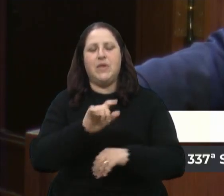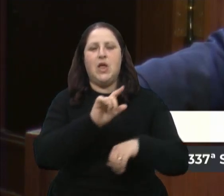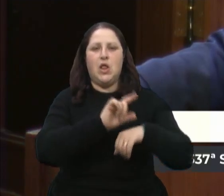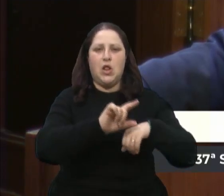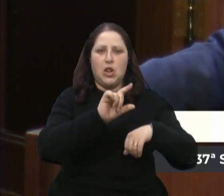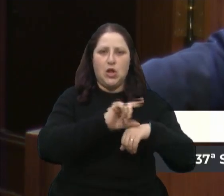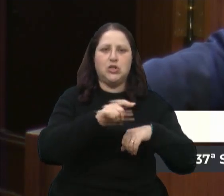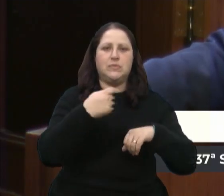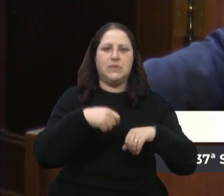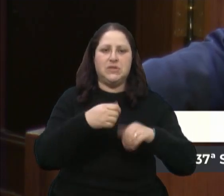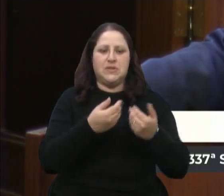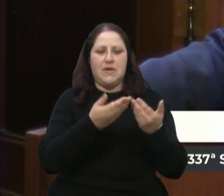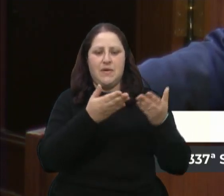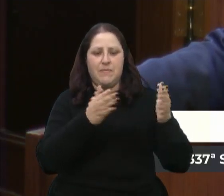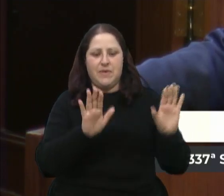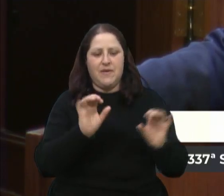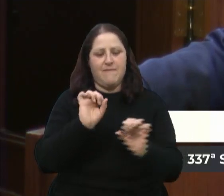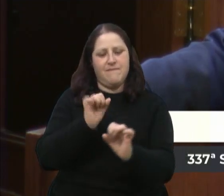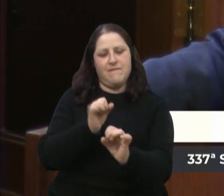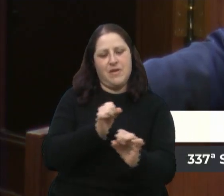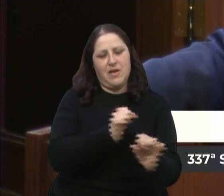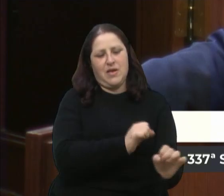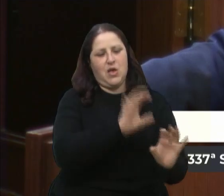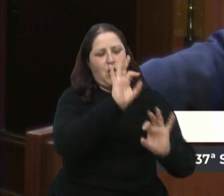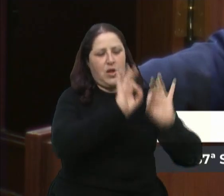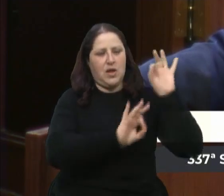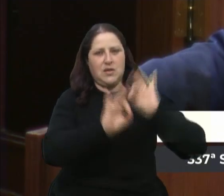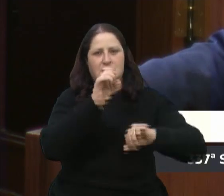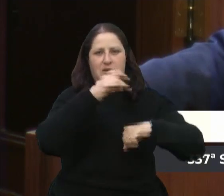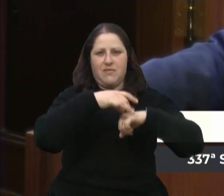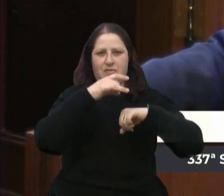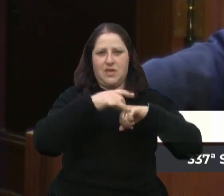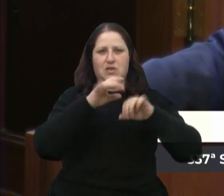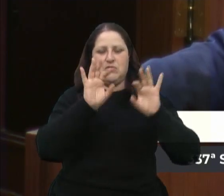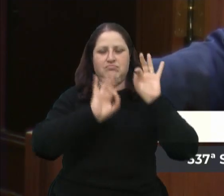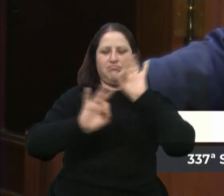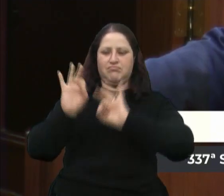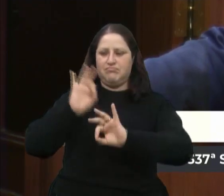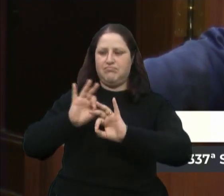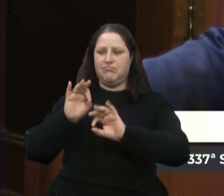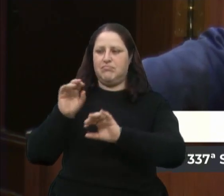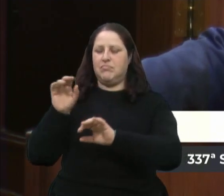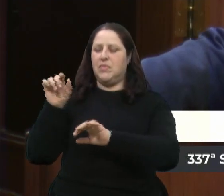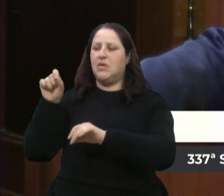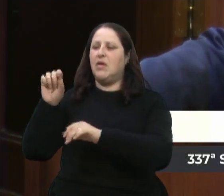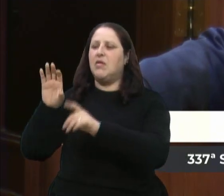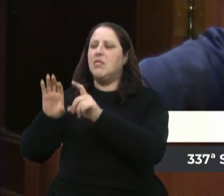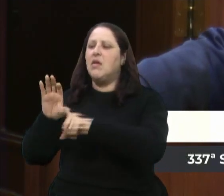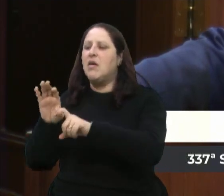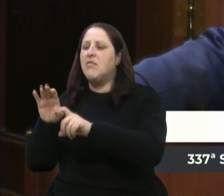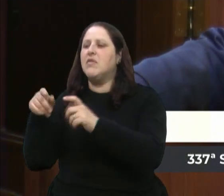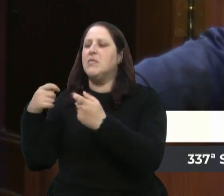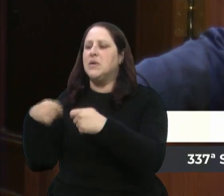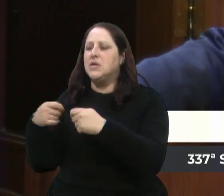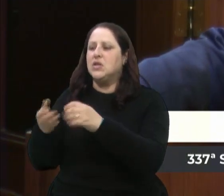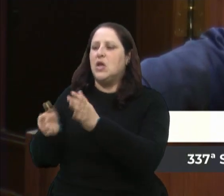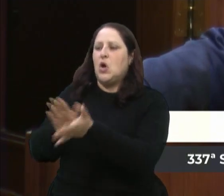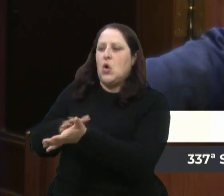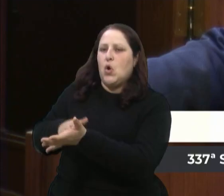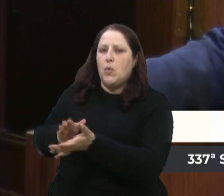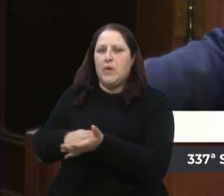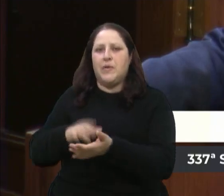que varrer a loja, tem que preparar a vitrine, tem que cobrar o devedor, tem que aprender técnicas de